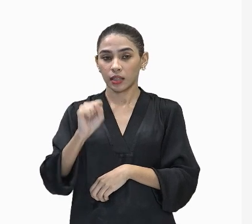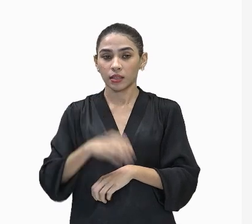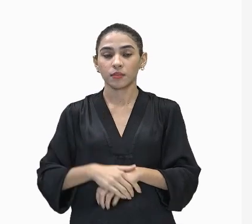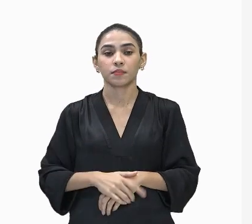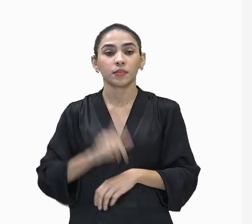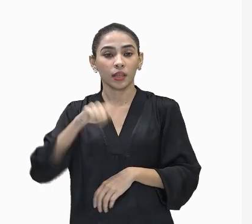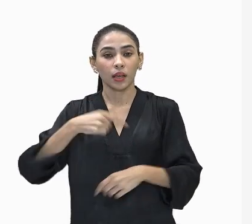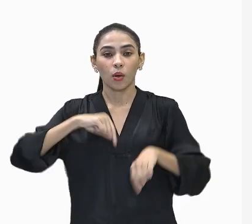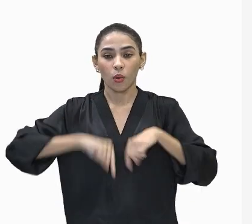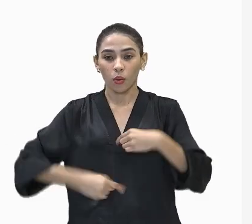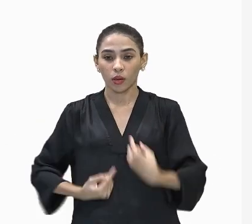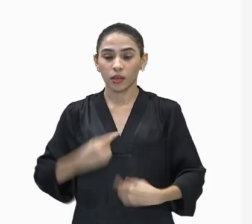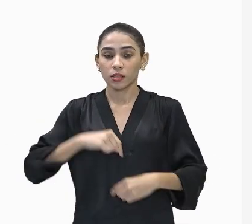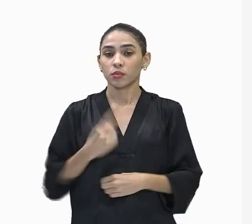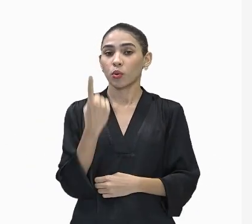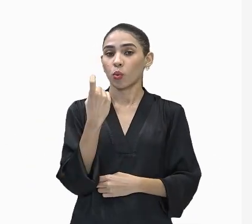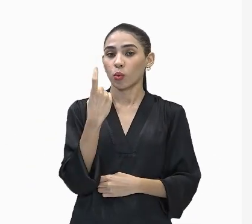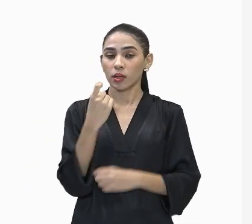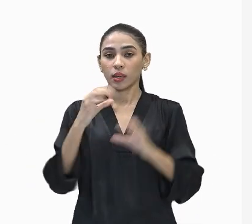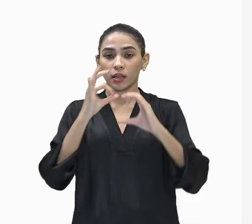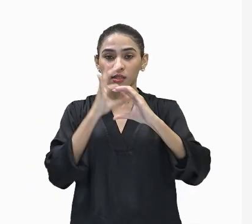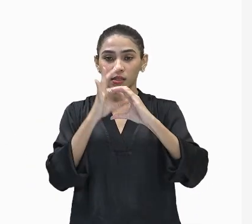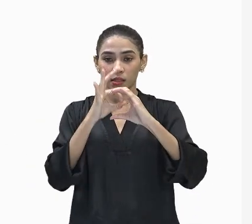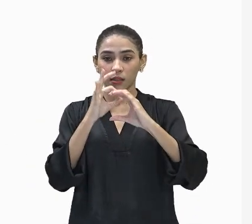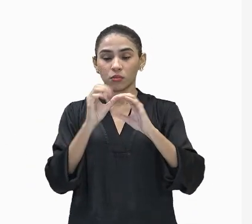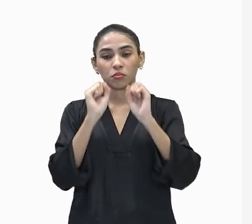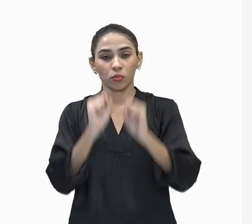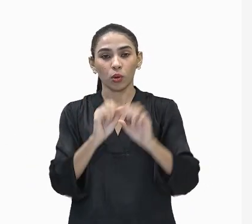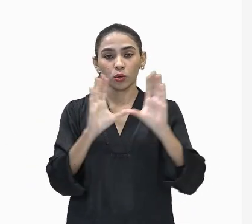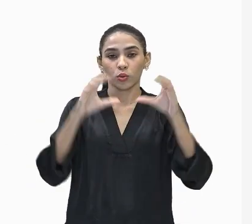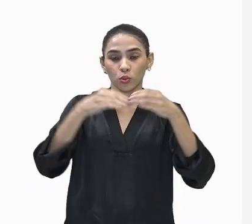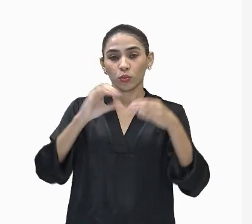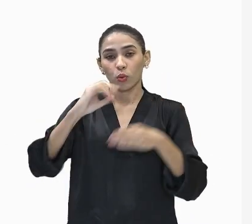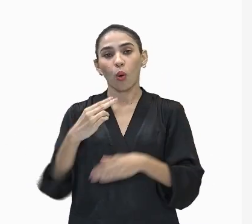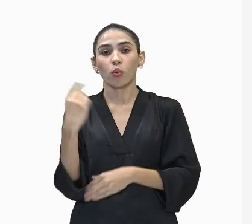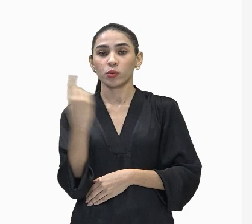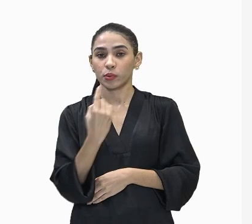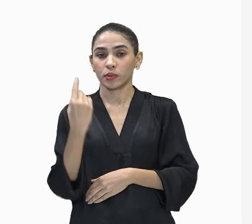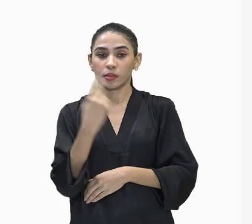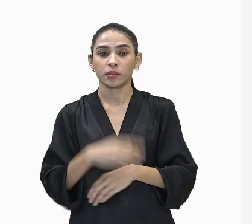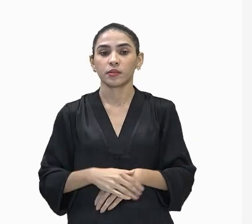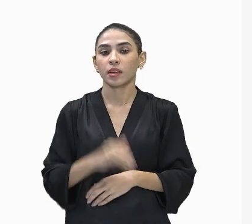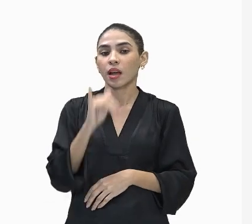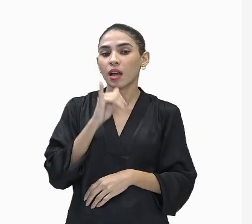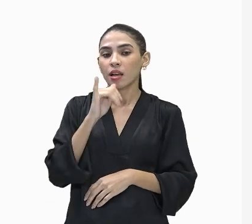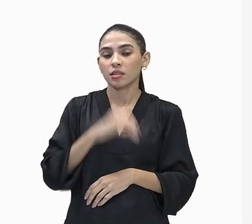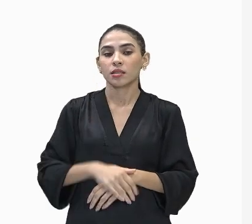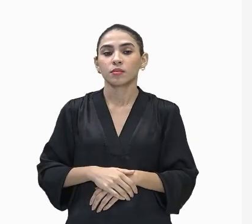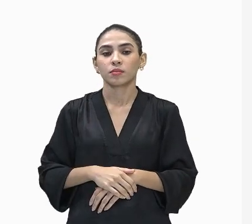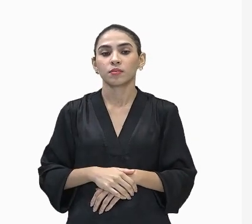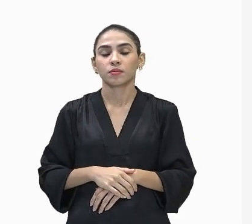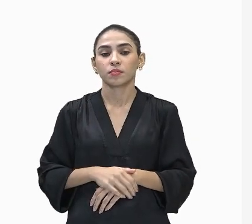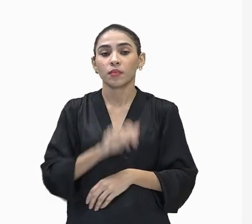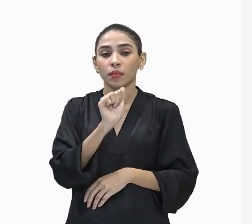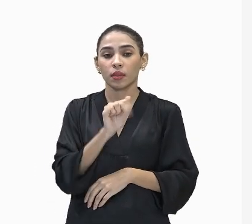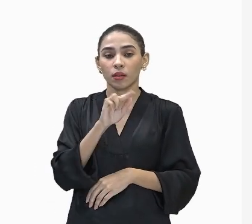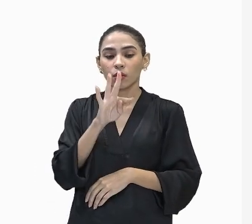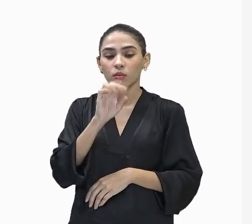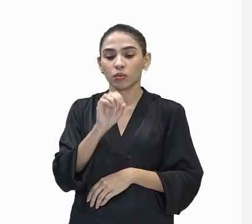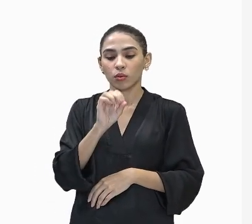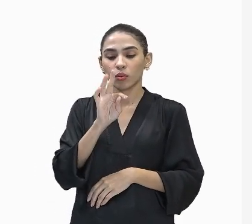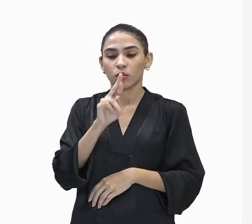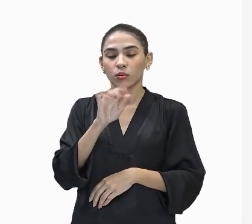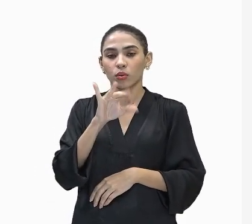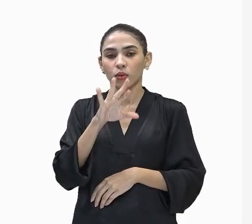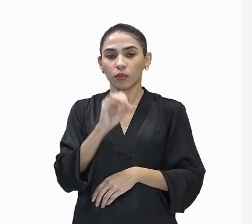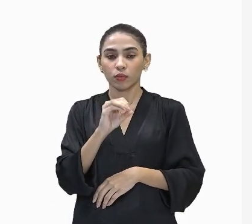que podem viver isoladamente ou em colônias nesse caso né são aqueles seres autótrofos porque eles vão